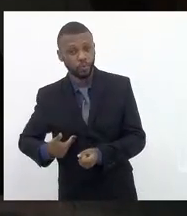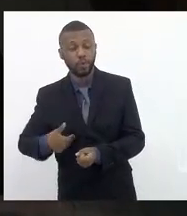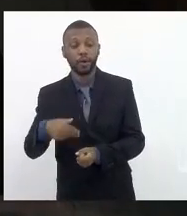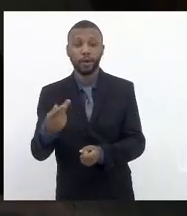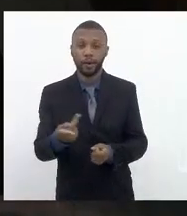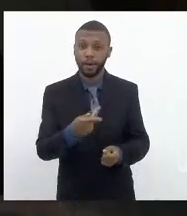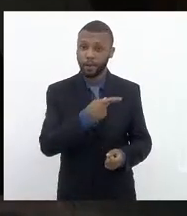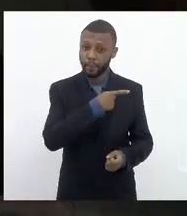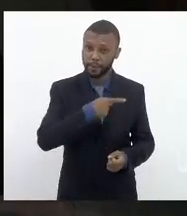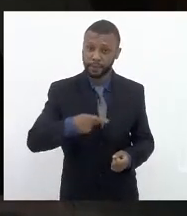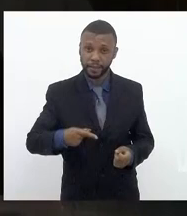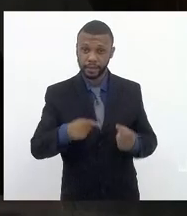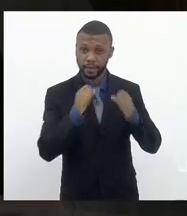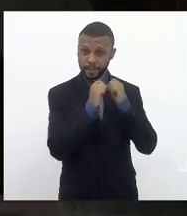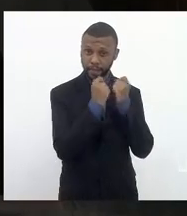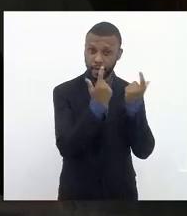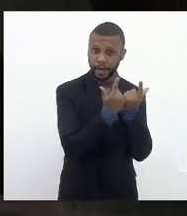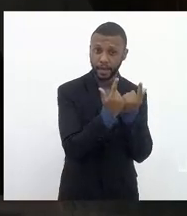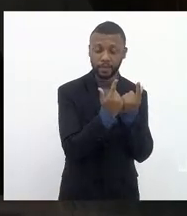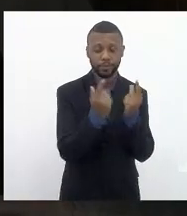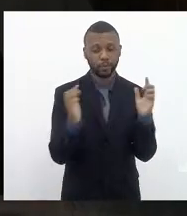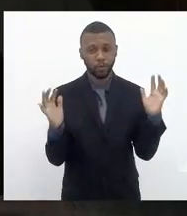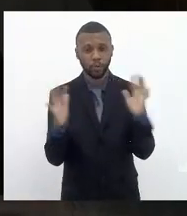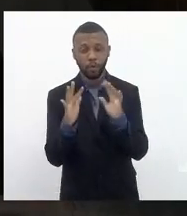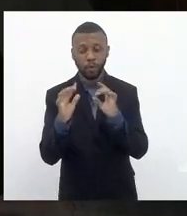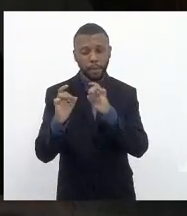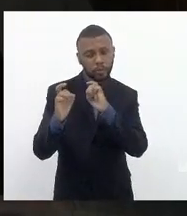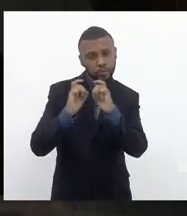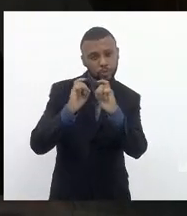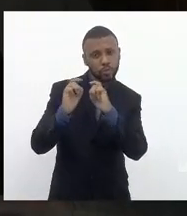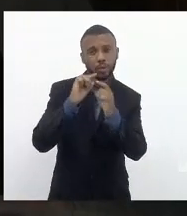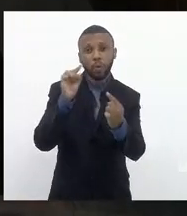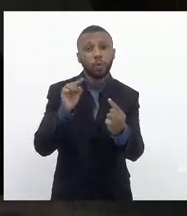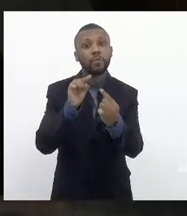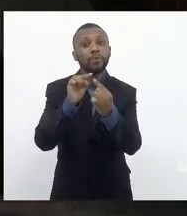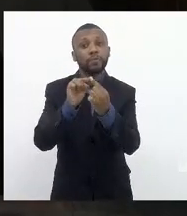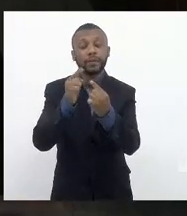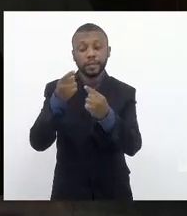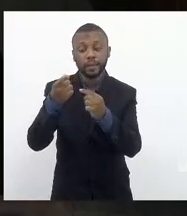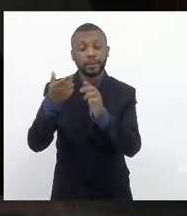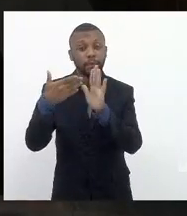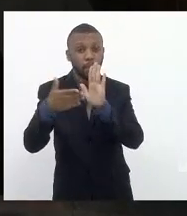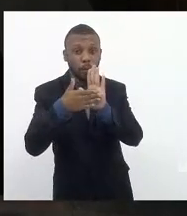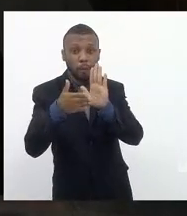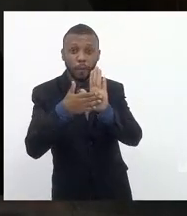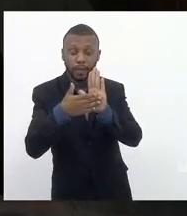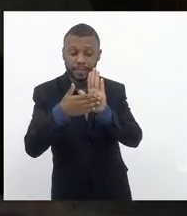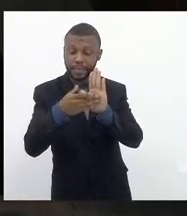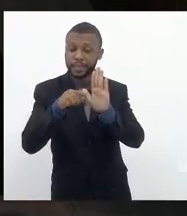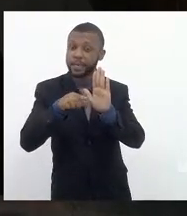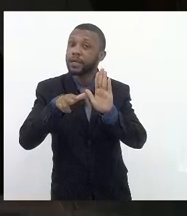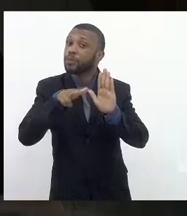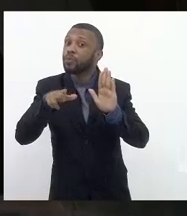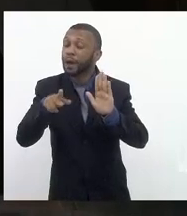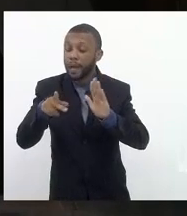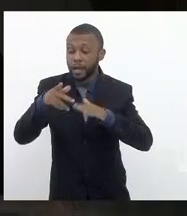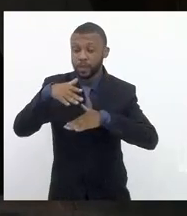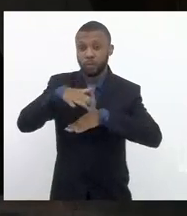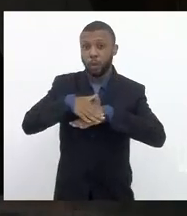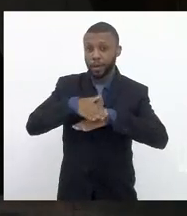de frente destas medidas que não são nossos advento o governo federal e não são